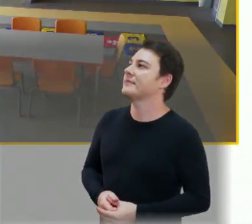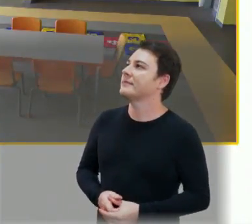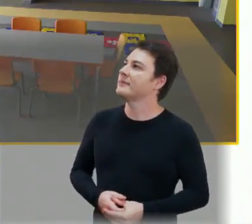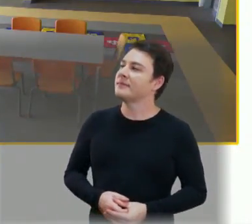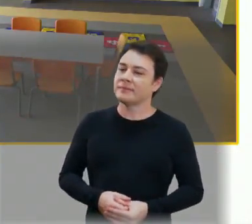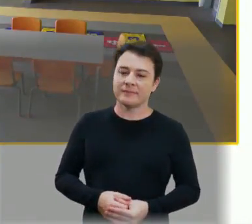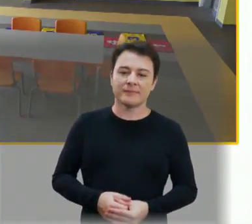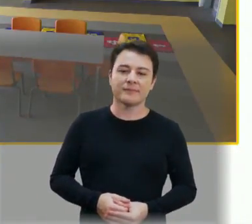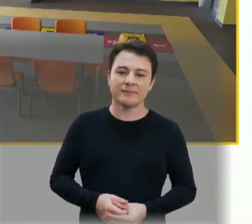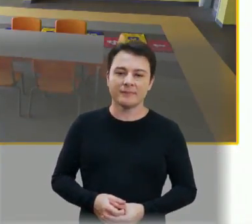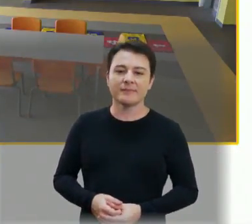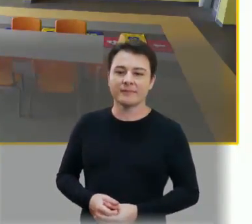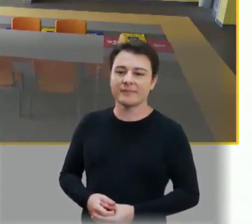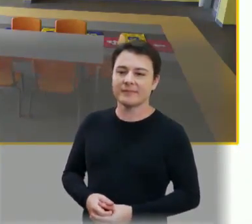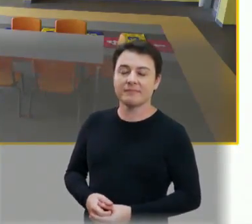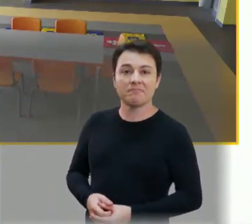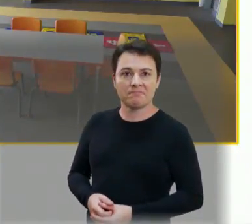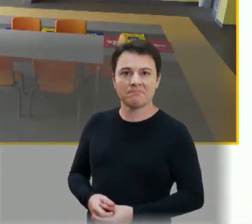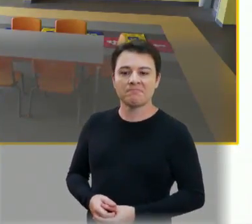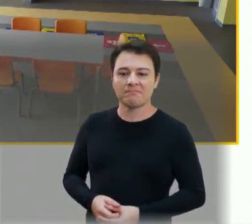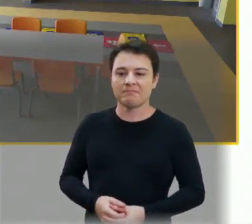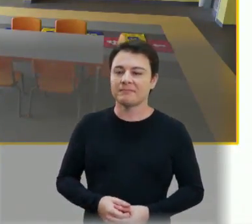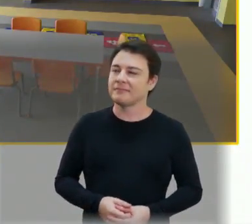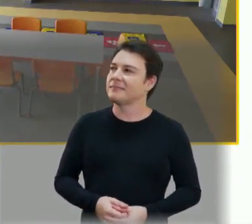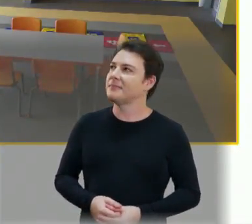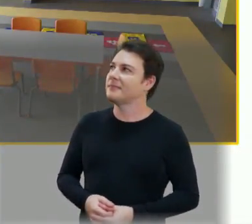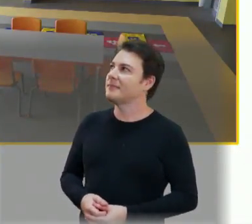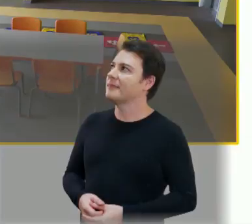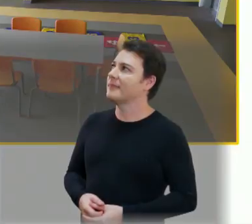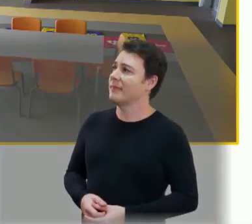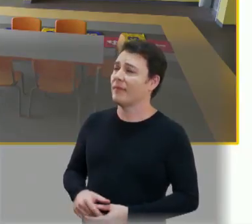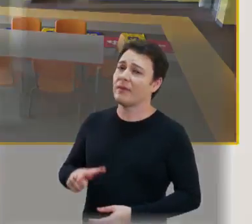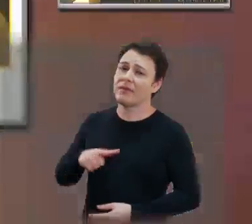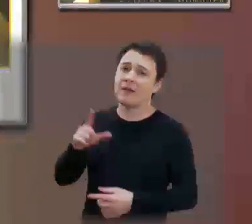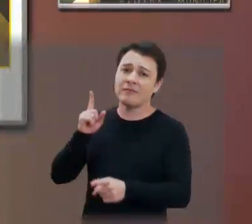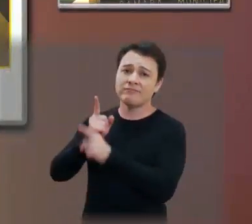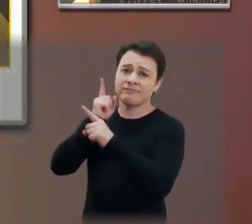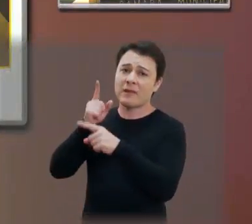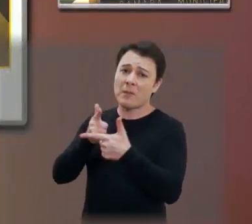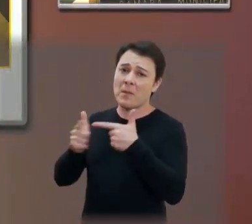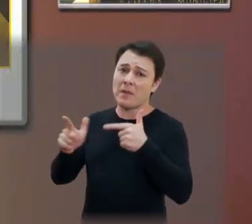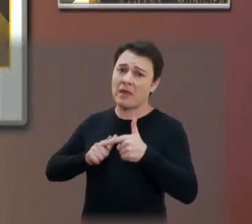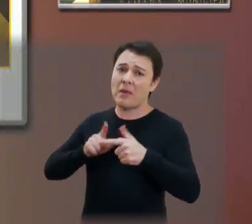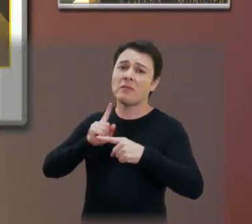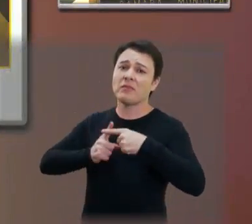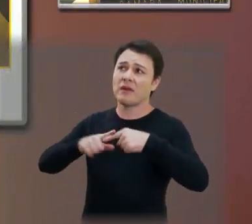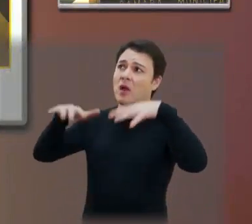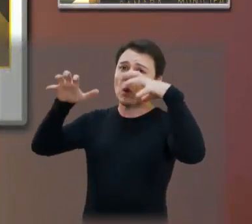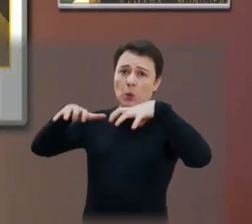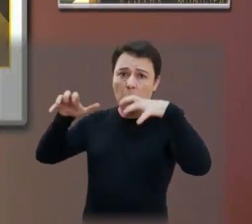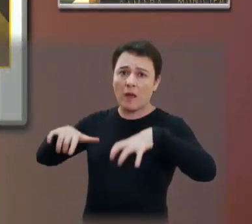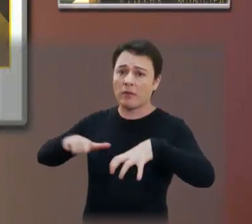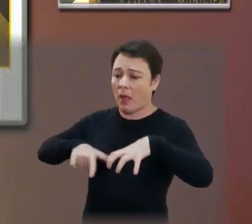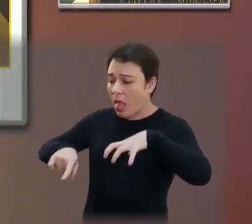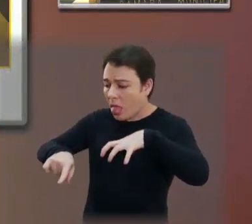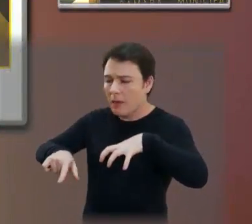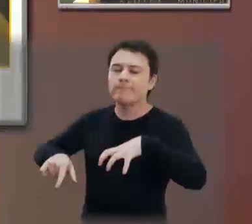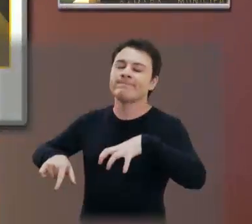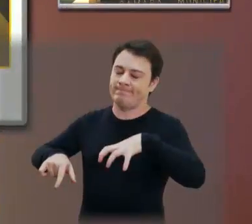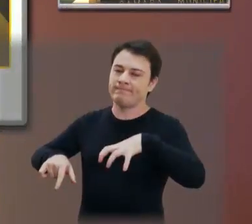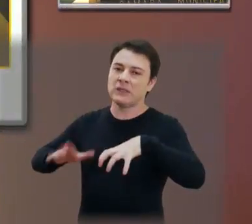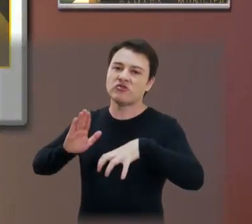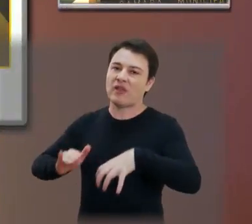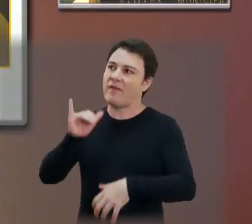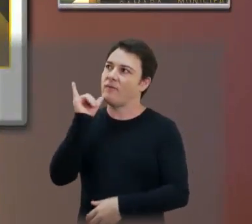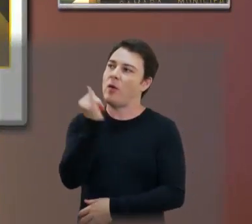Descobrimos também algum probleminha, que estava com hora que chove, está empoçando água em algum lugar, mas já foi passado para a administração.